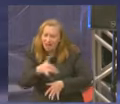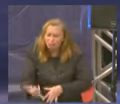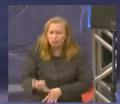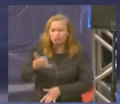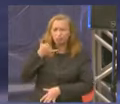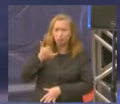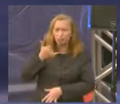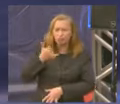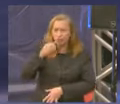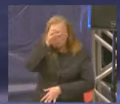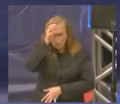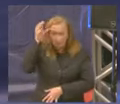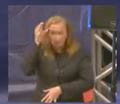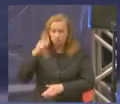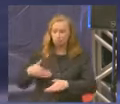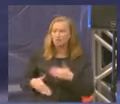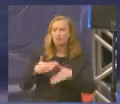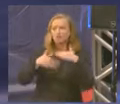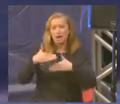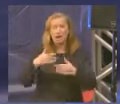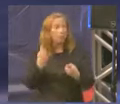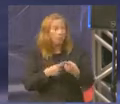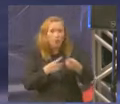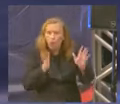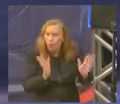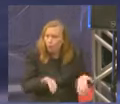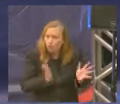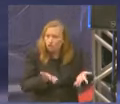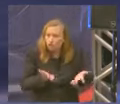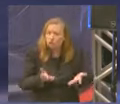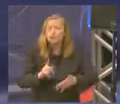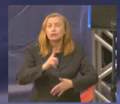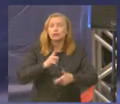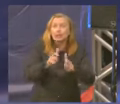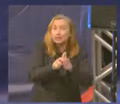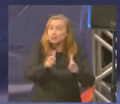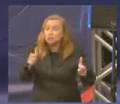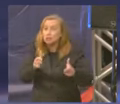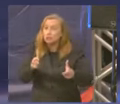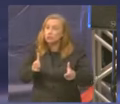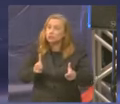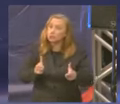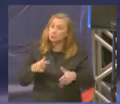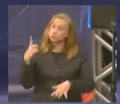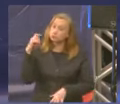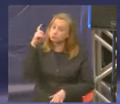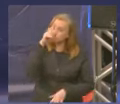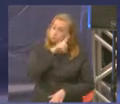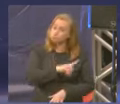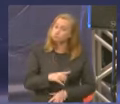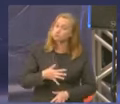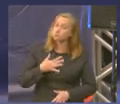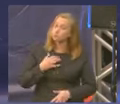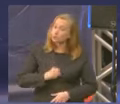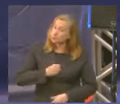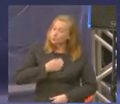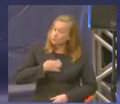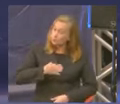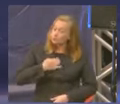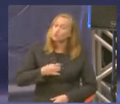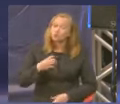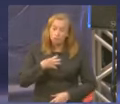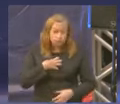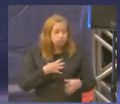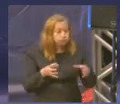ao público, avançar. Porque hoje existe grande irritação e a gente tem uma população idosa muito grande no